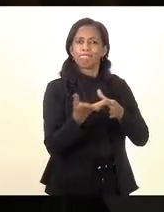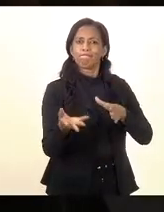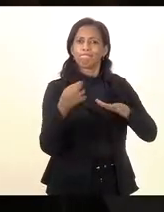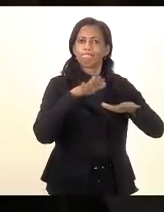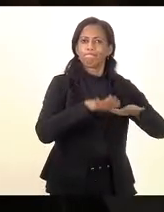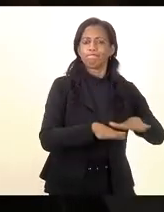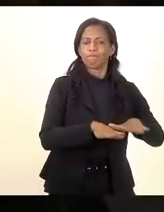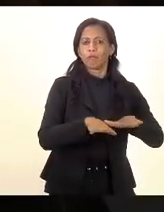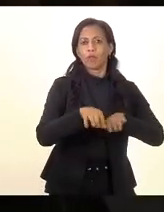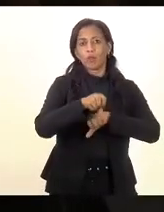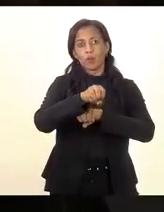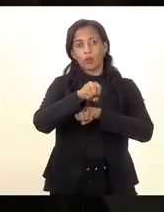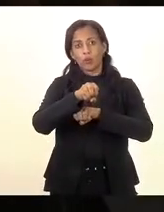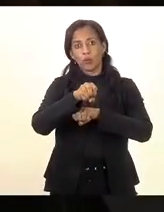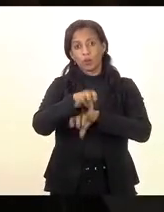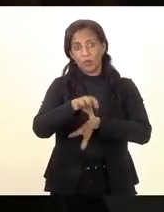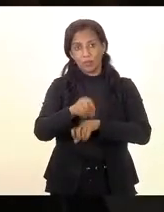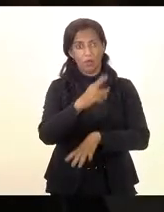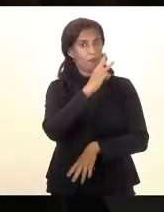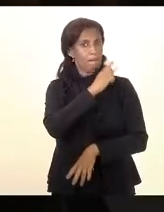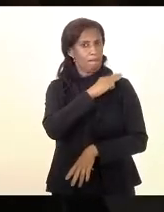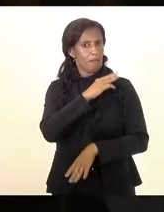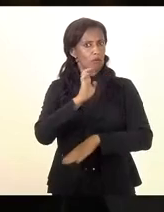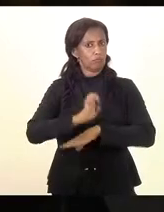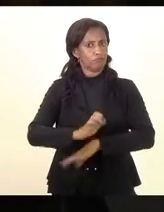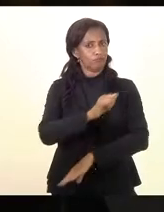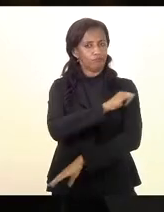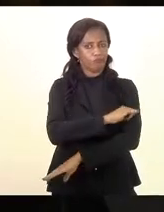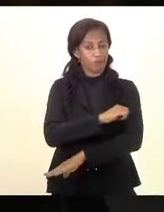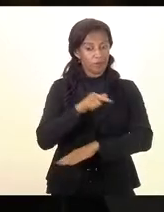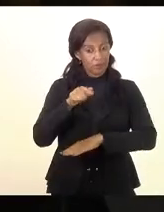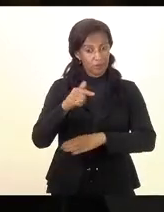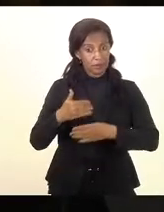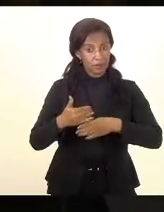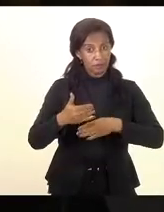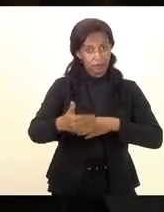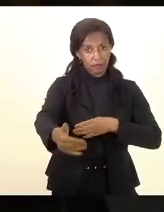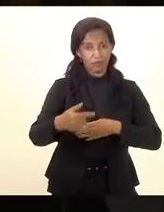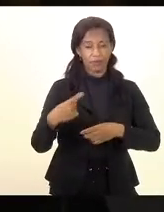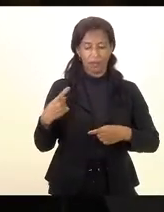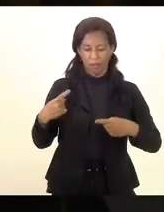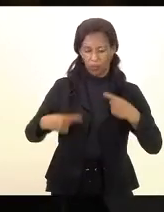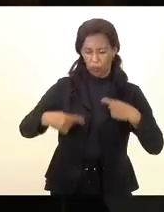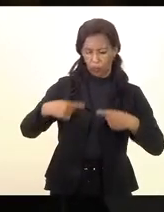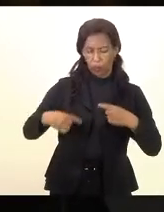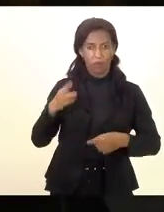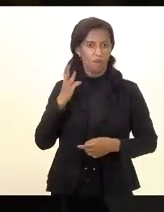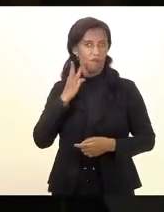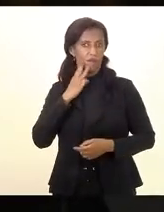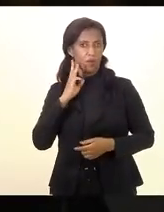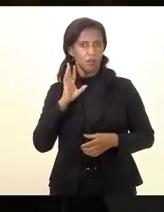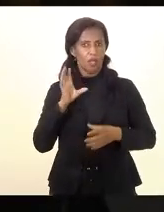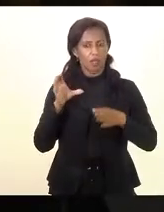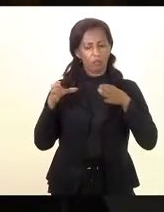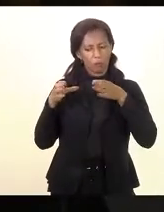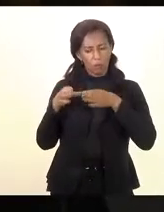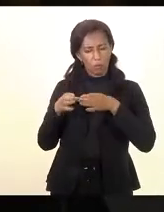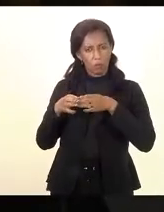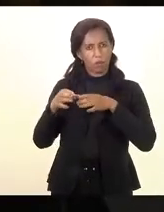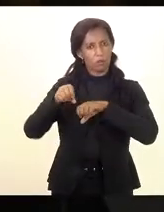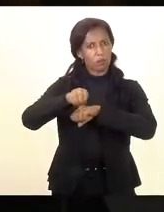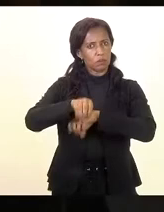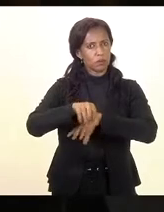do ensino médio aqui no estado do Rio de Janeiro e a partir desse debate que eu e o deputado Valdeque fizemos no conselho estadual de educação